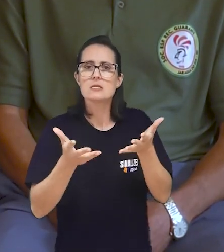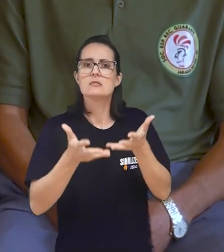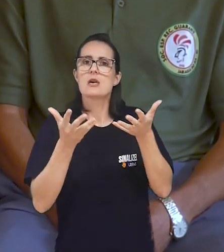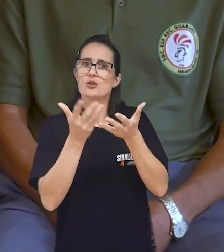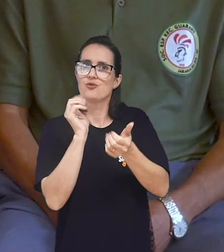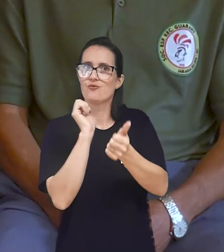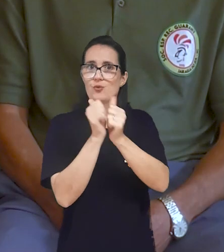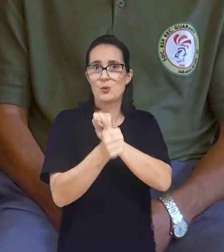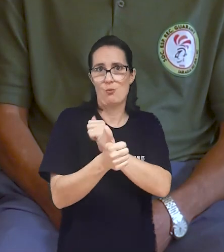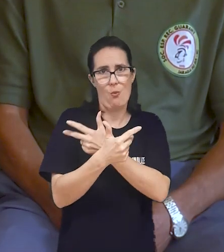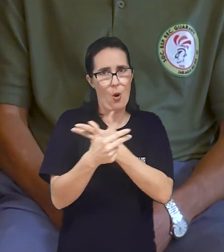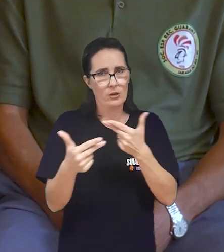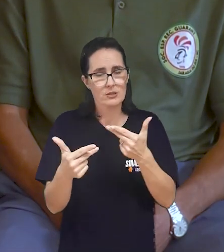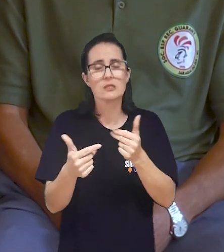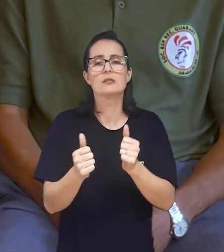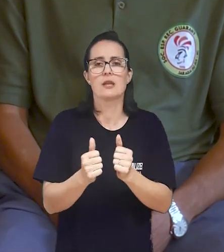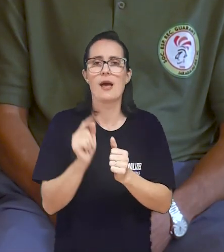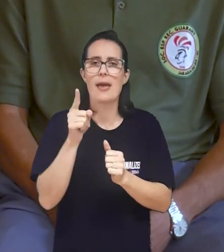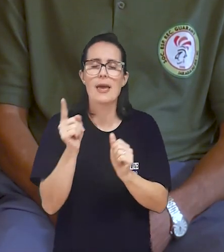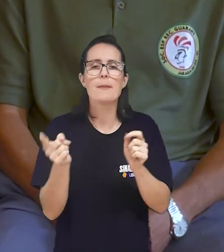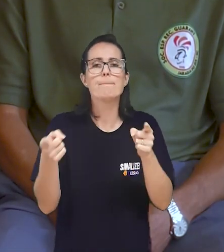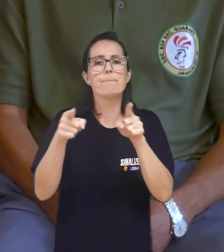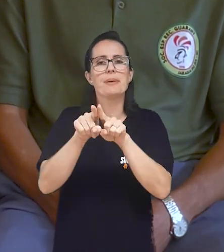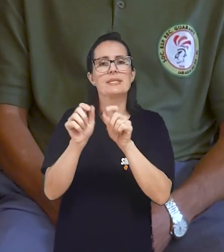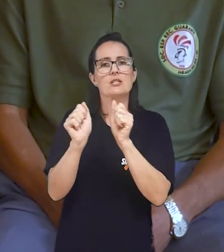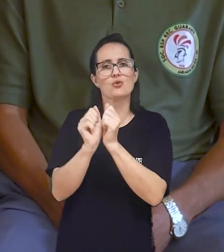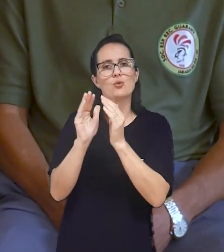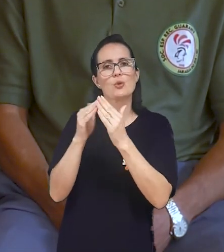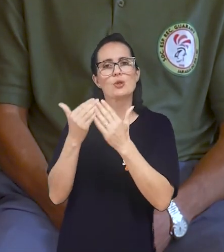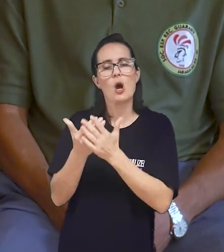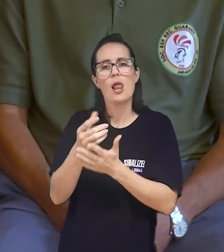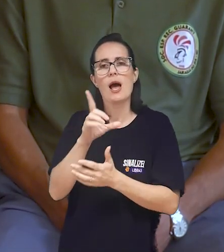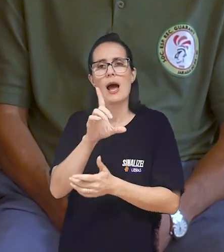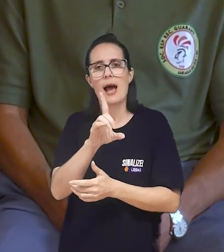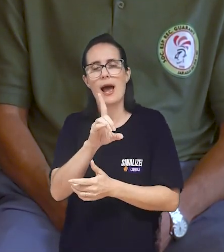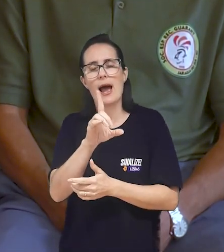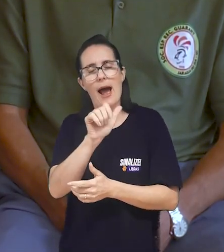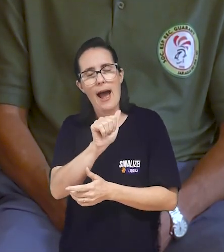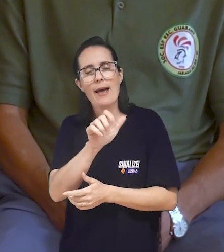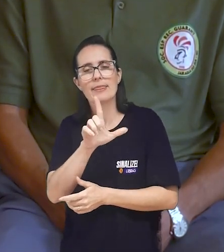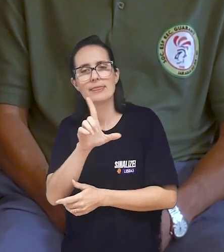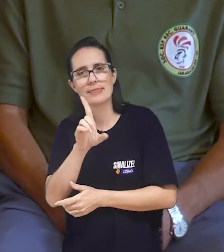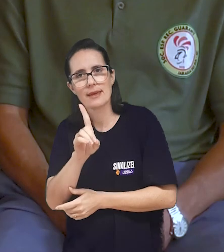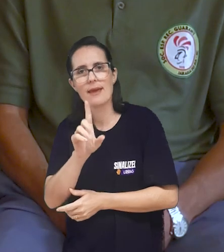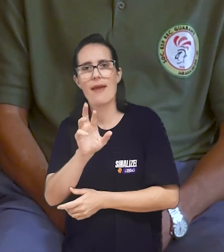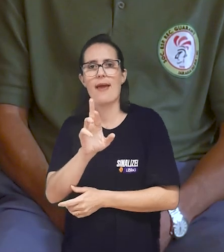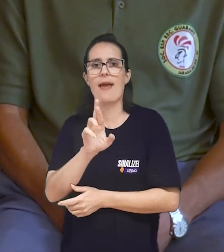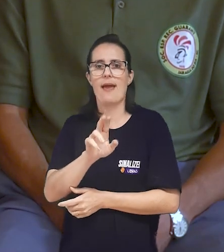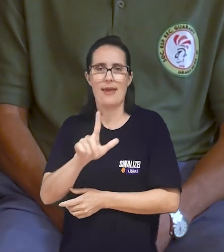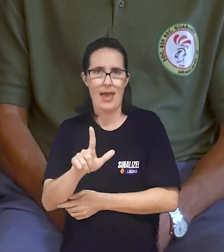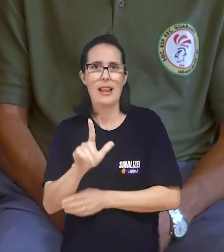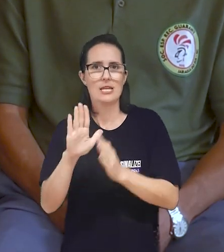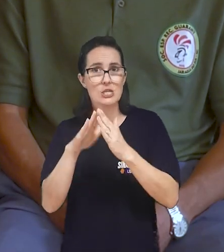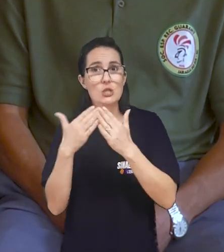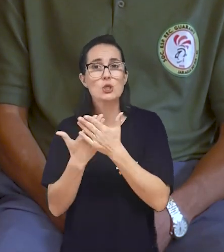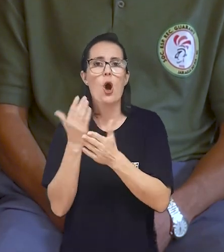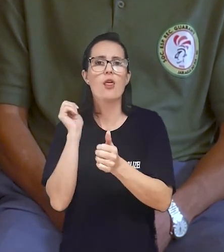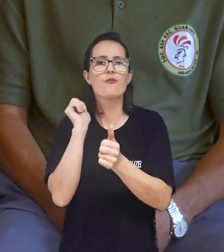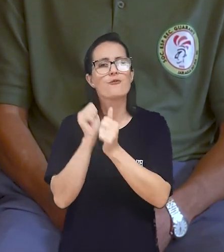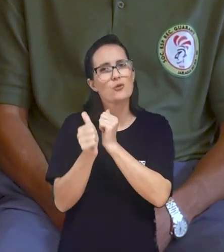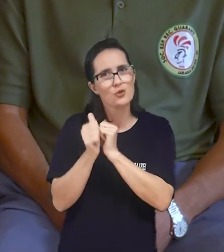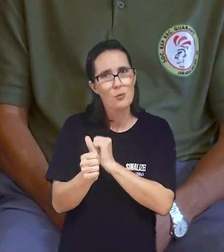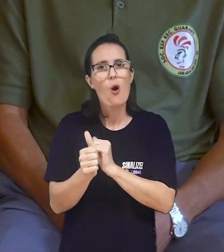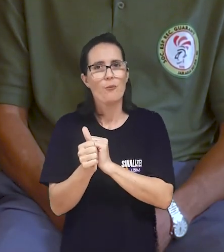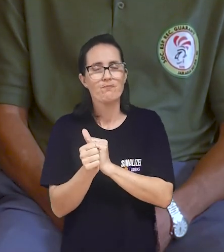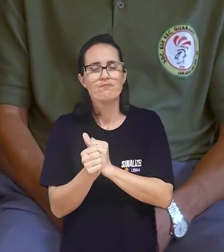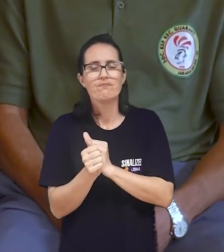que através da parceria que a gente tem com a escola ADRL do futebol, então a gente veio a conhecimento desse pessoal que